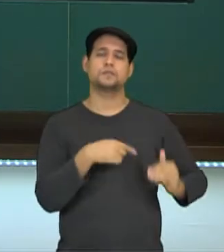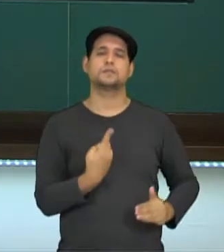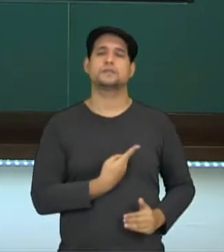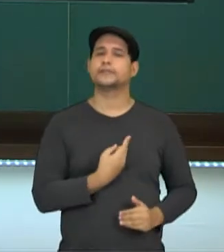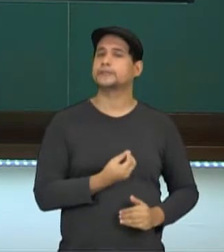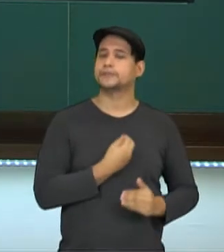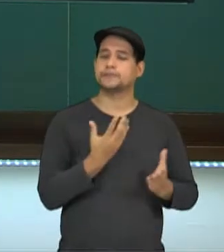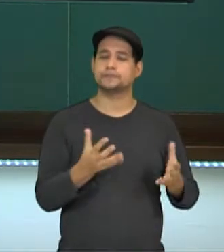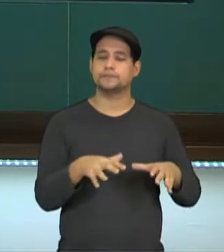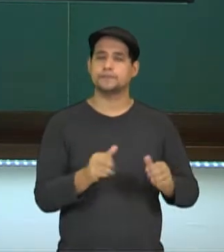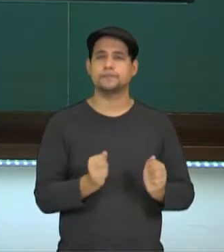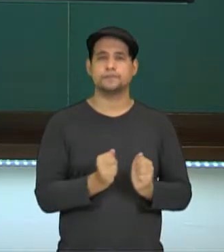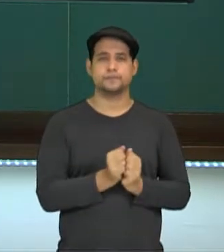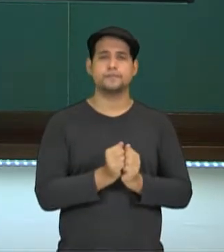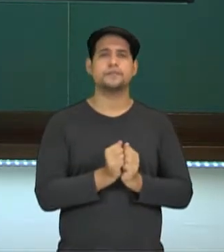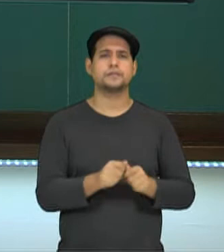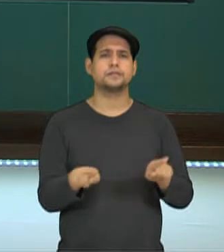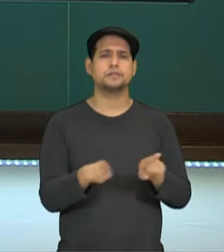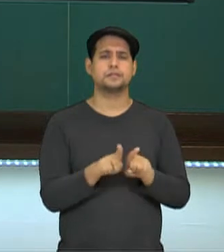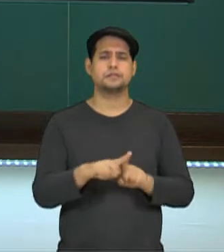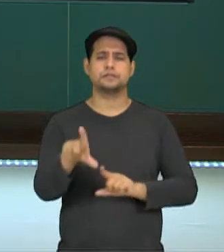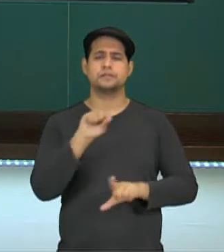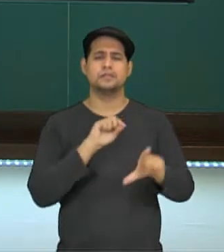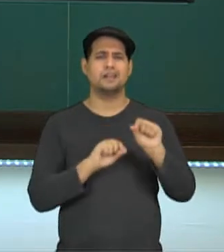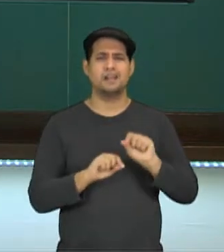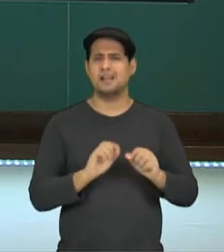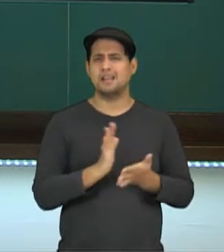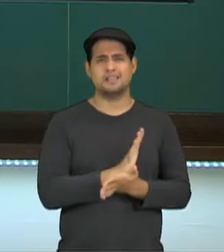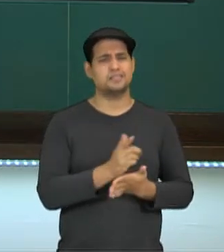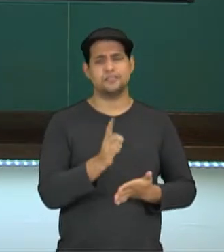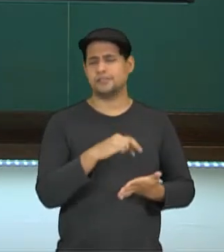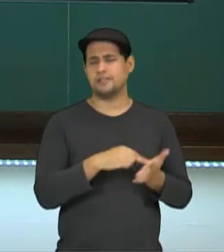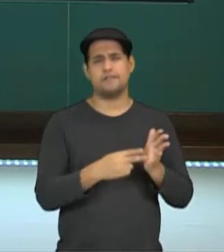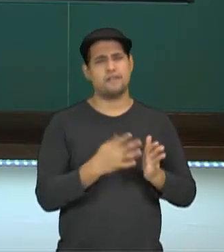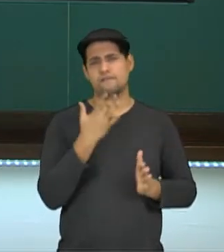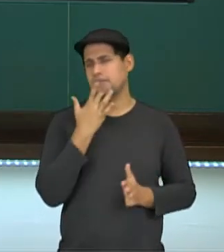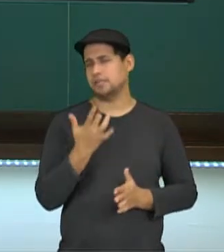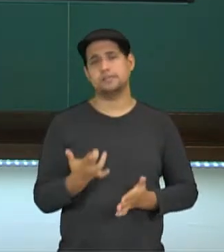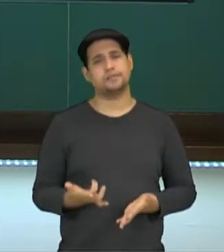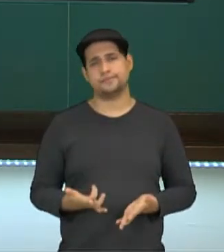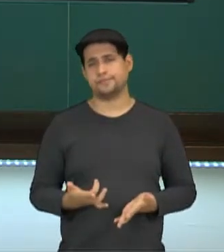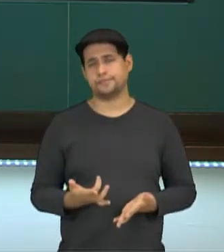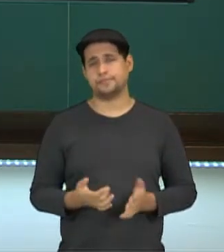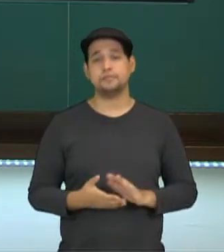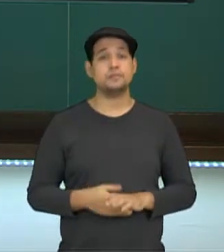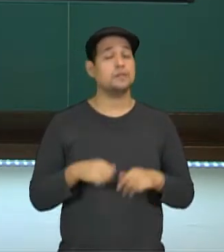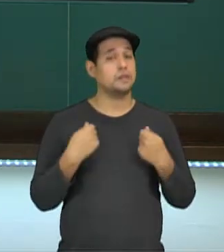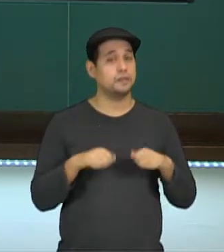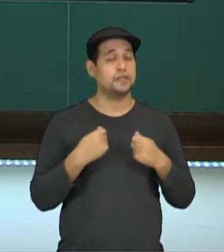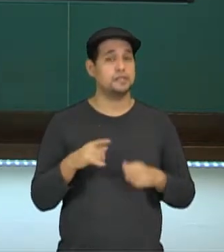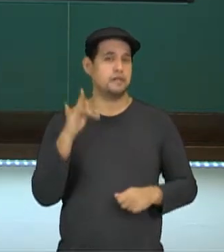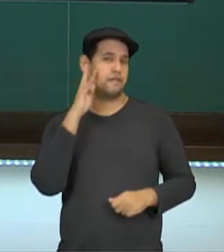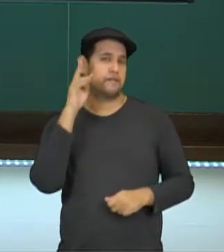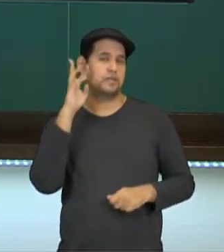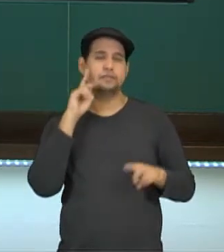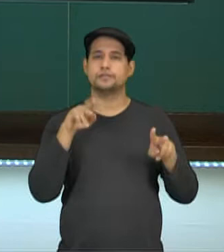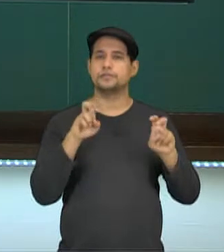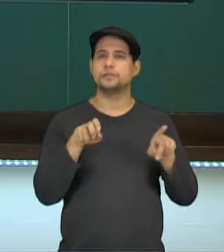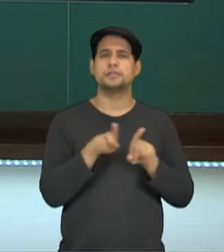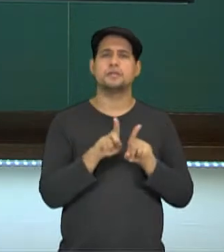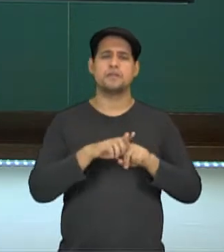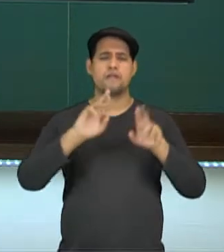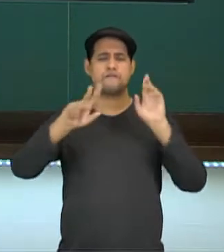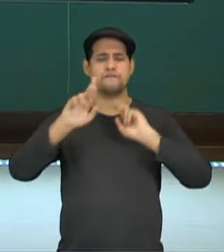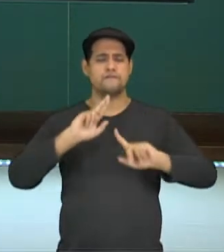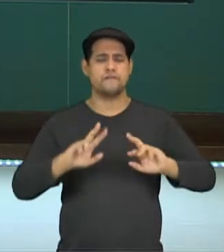estamos inseridos, né? Tomar uma decisão nem sempre é uma tarefa fácil, né? Então a gente precisa refletir sobre isso. Diante de